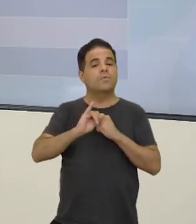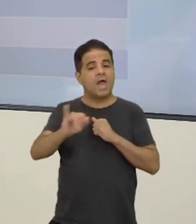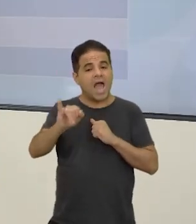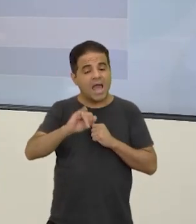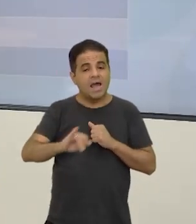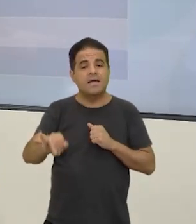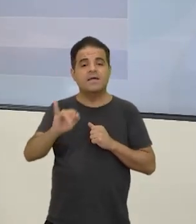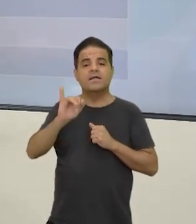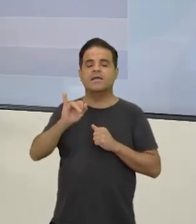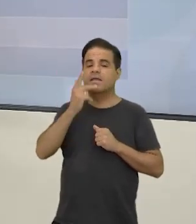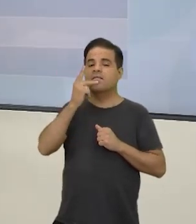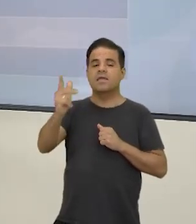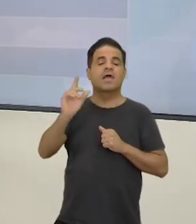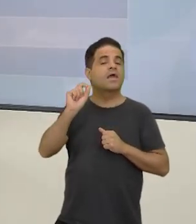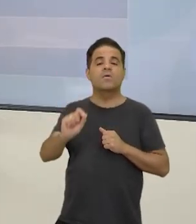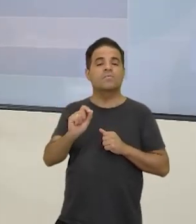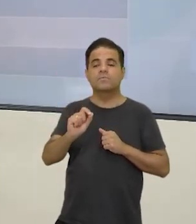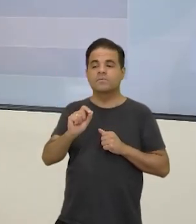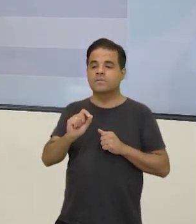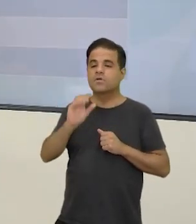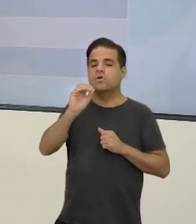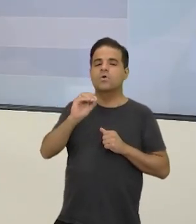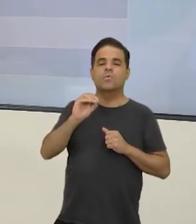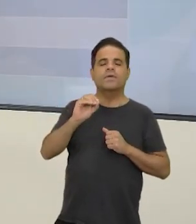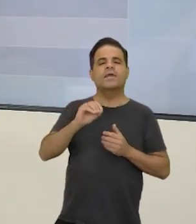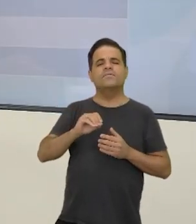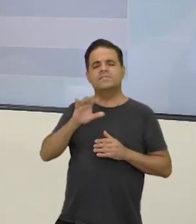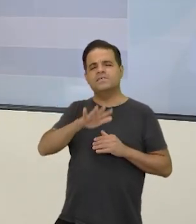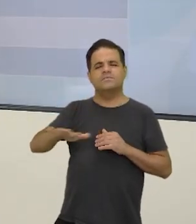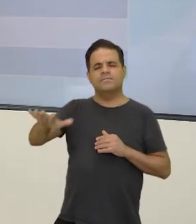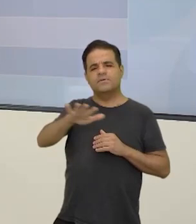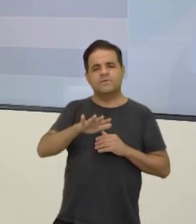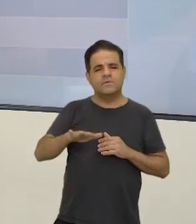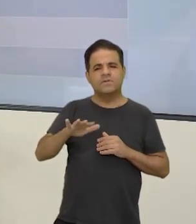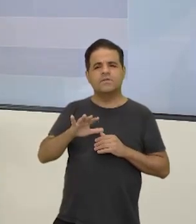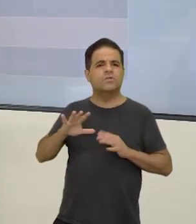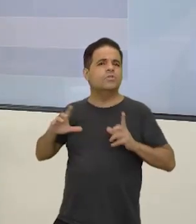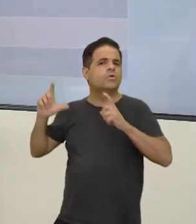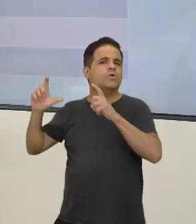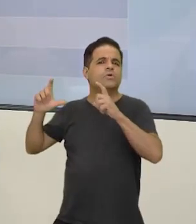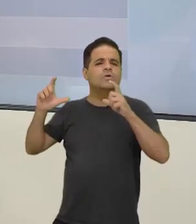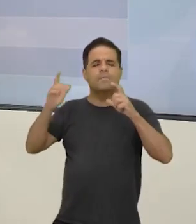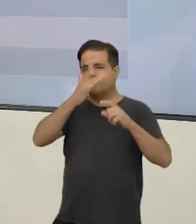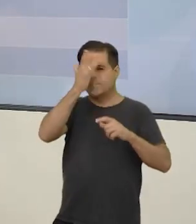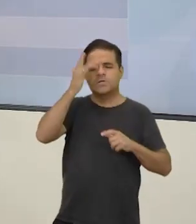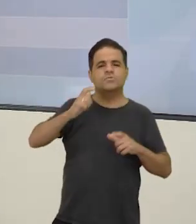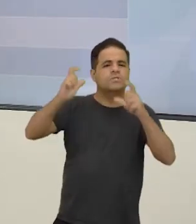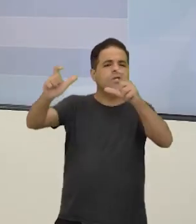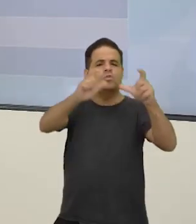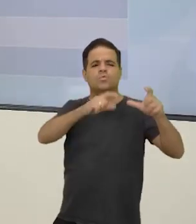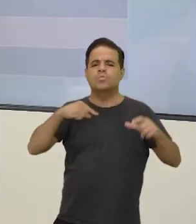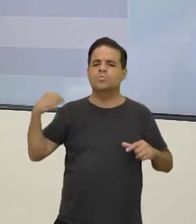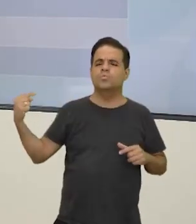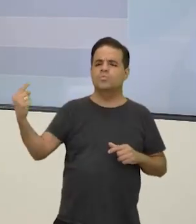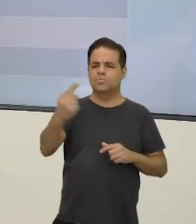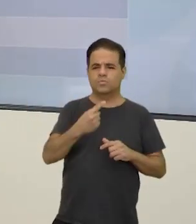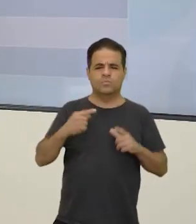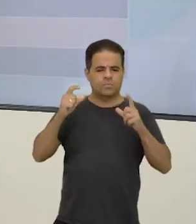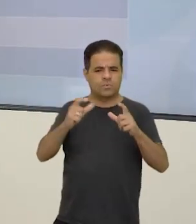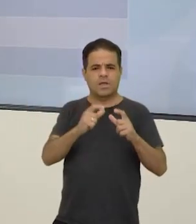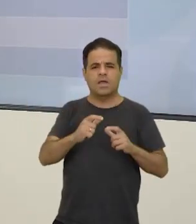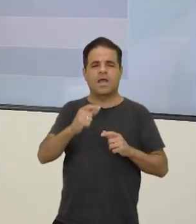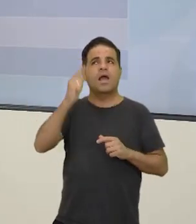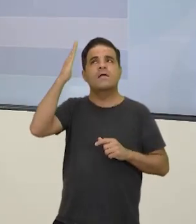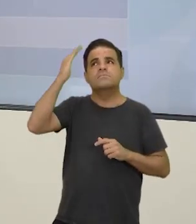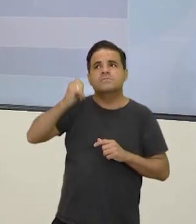é onisciente. O que quer dizer onisciente? Ele está em todas as partes, ele conhece tudo, inclusive o que se passa